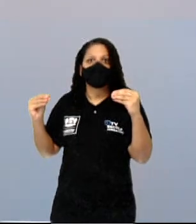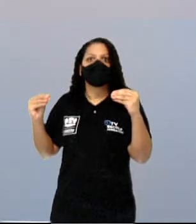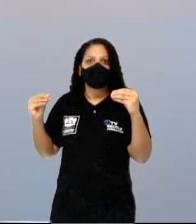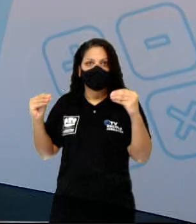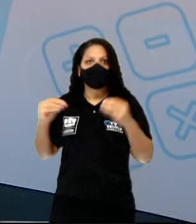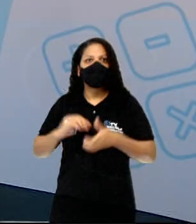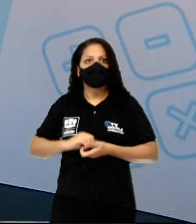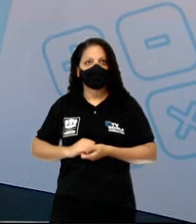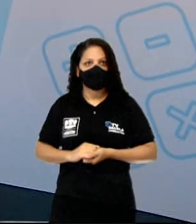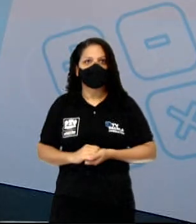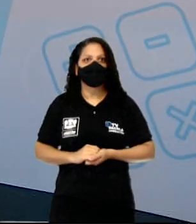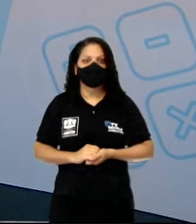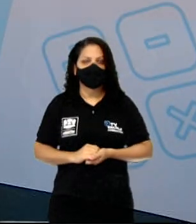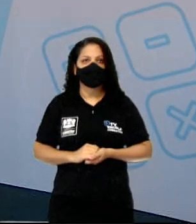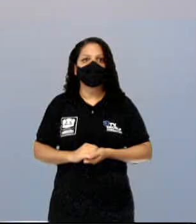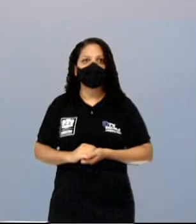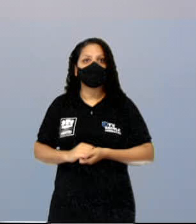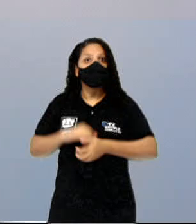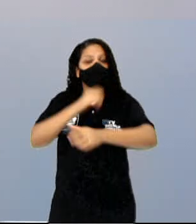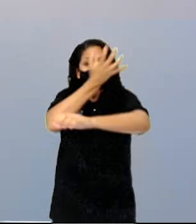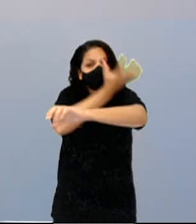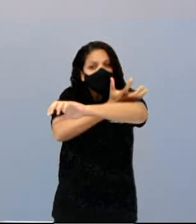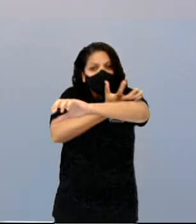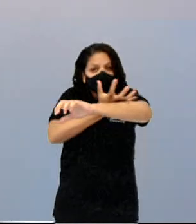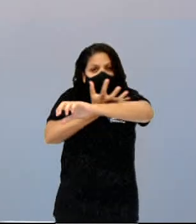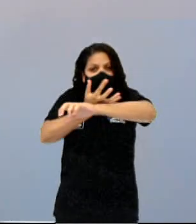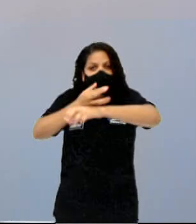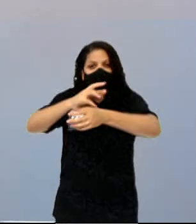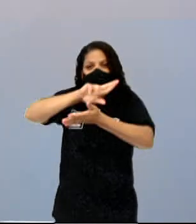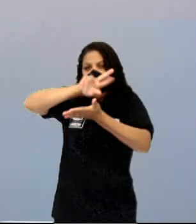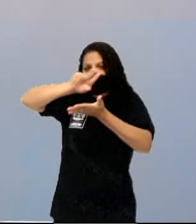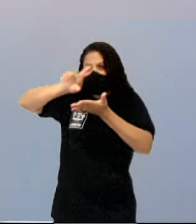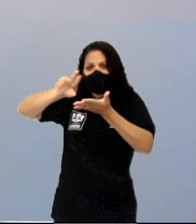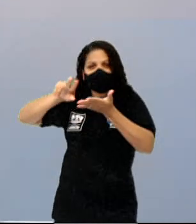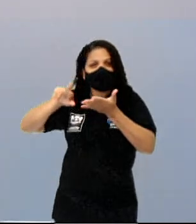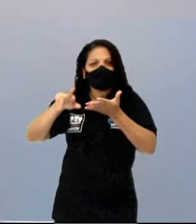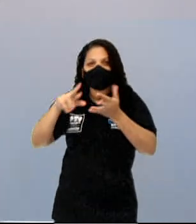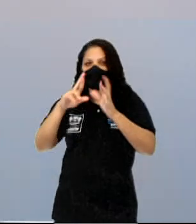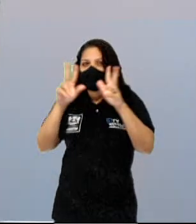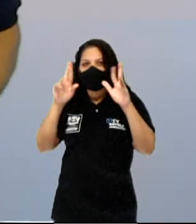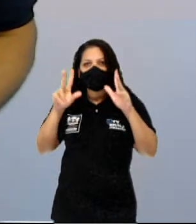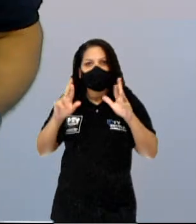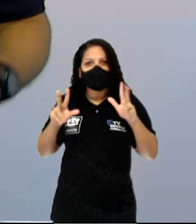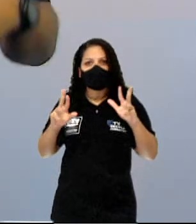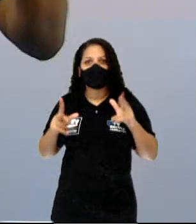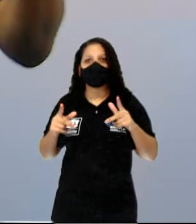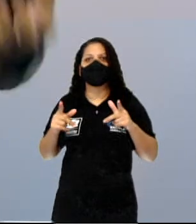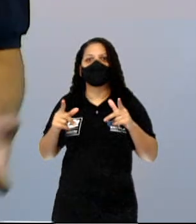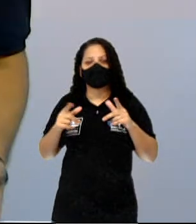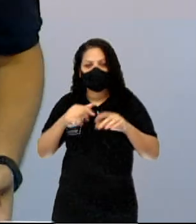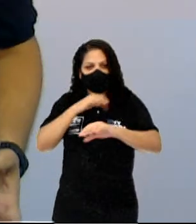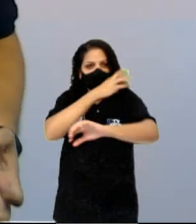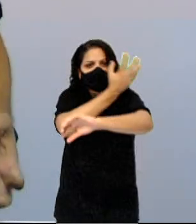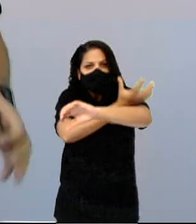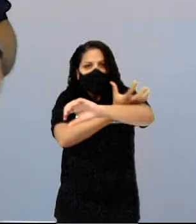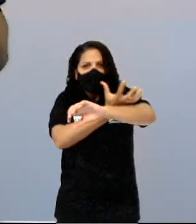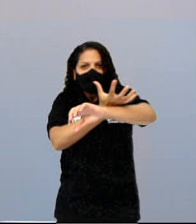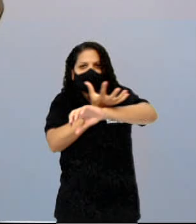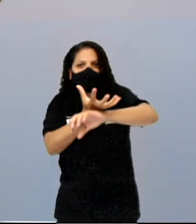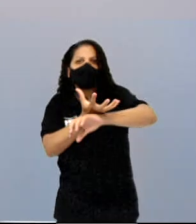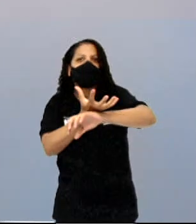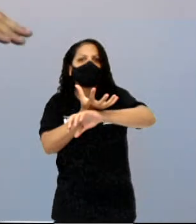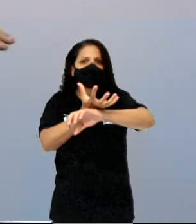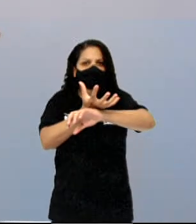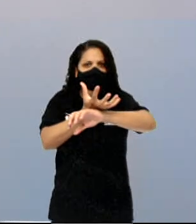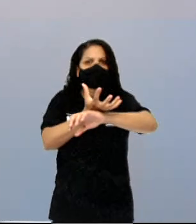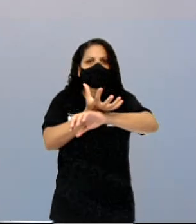tem uma grande variedade. Perto da água você tem lugares que desenvolvem mais, a chamada mata ciliar, mata de galeria. Na